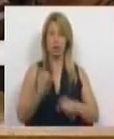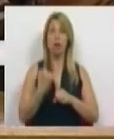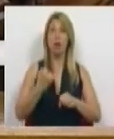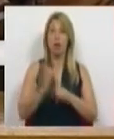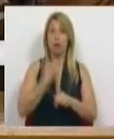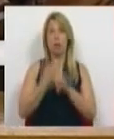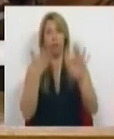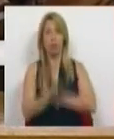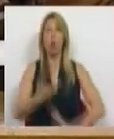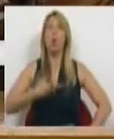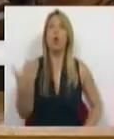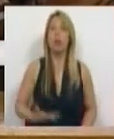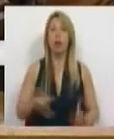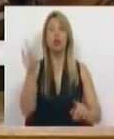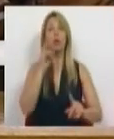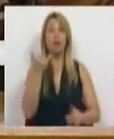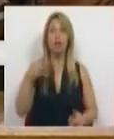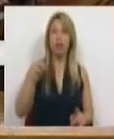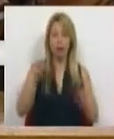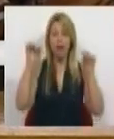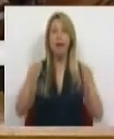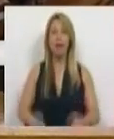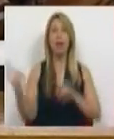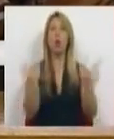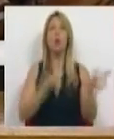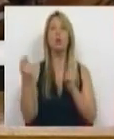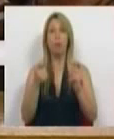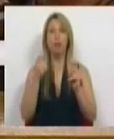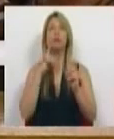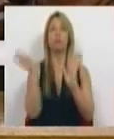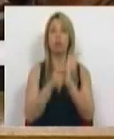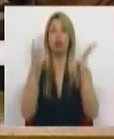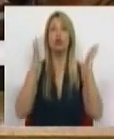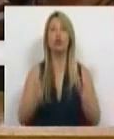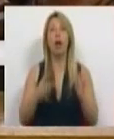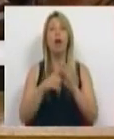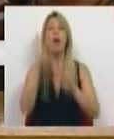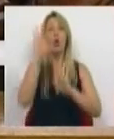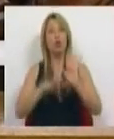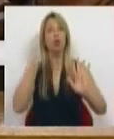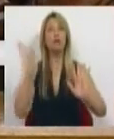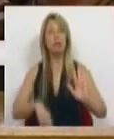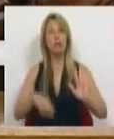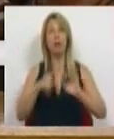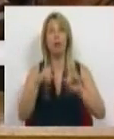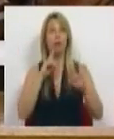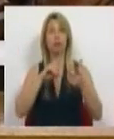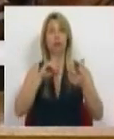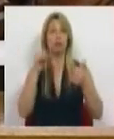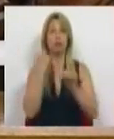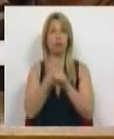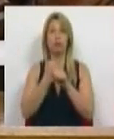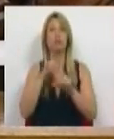estaremos no debate temático que agendámos para discutir a precariedade laboral. Nos próximos meses, o PCP trará à discussão dos portugueses